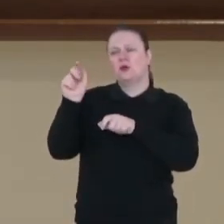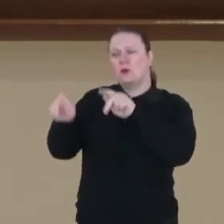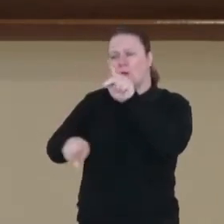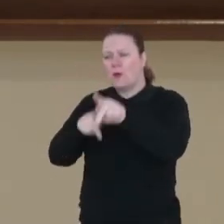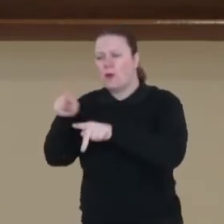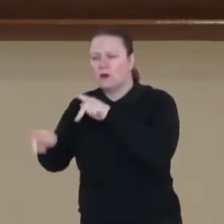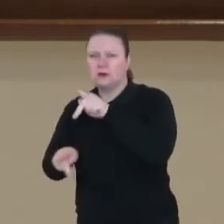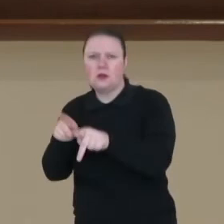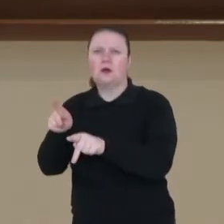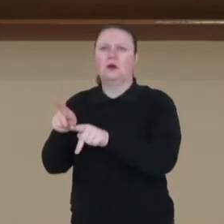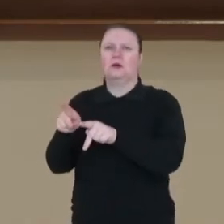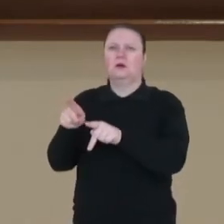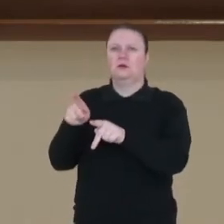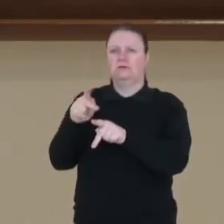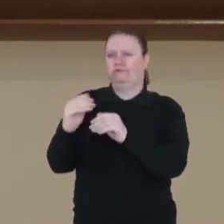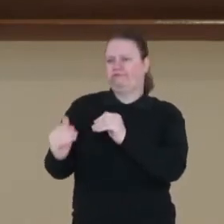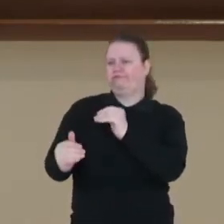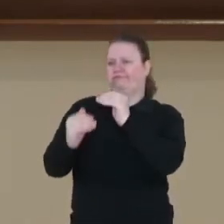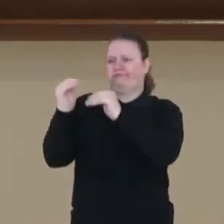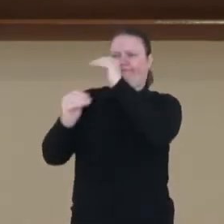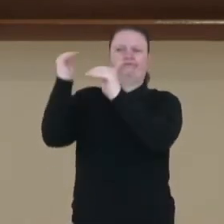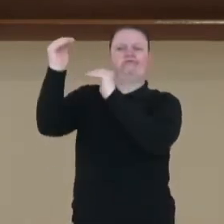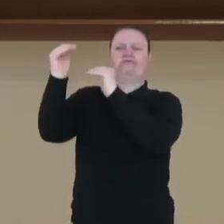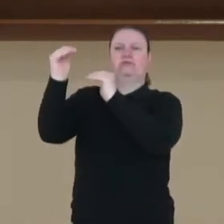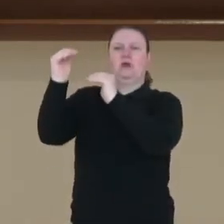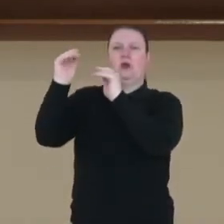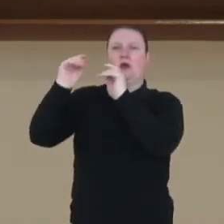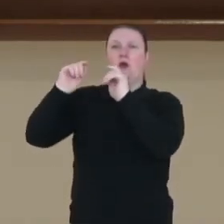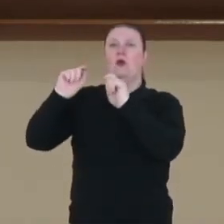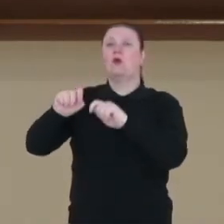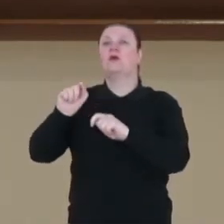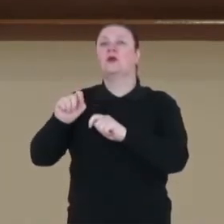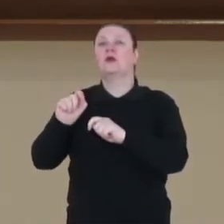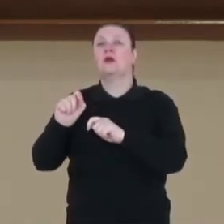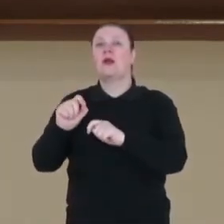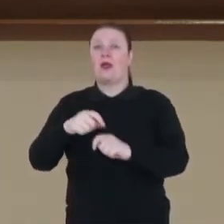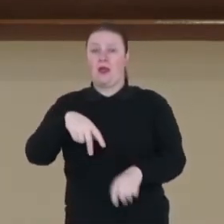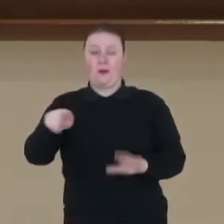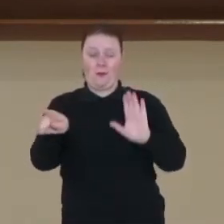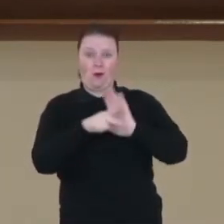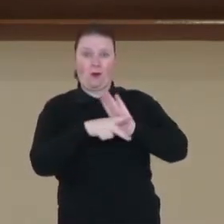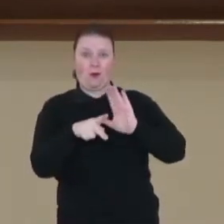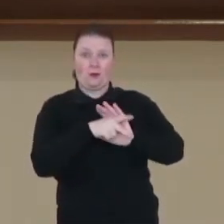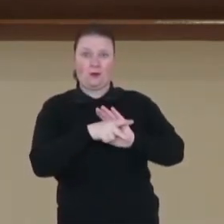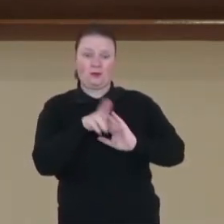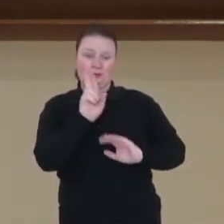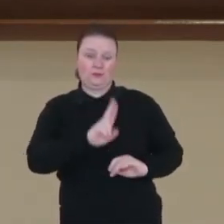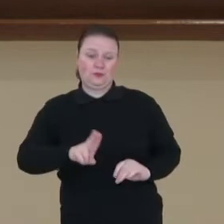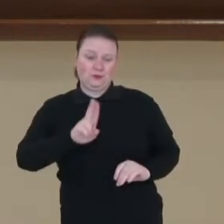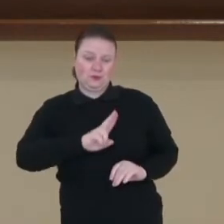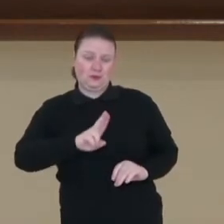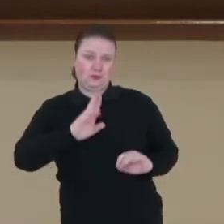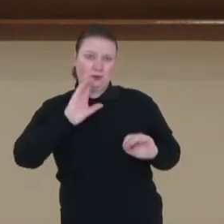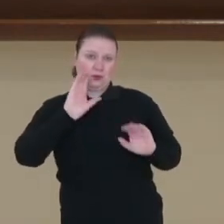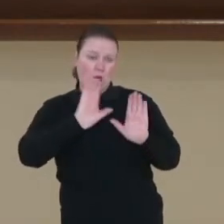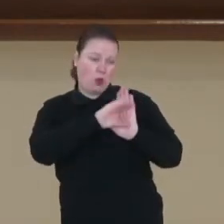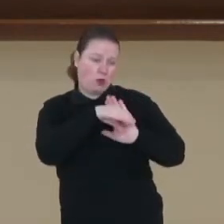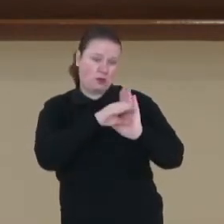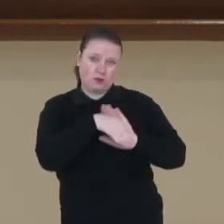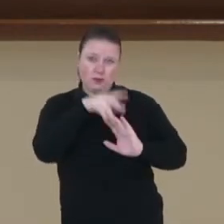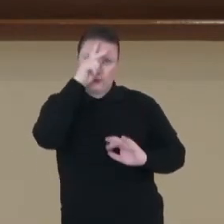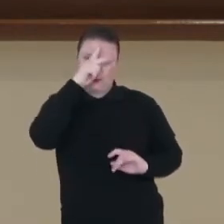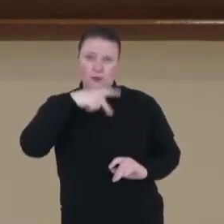essas sociedades evoluídas que, segundo eles, eram eles próprios, usando seus próprios conceitos do que